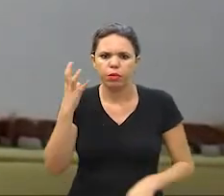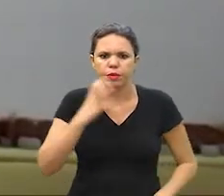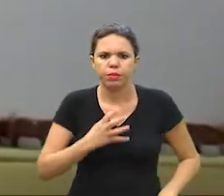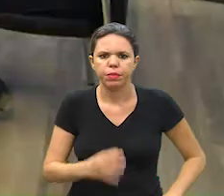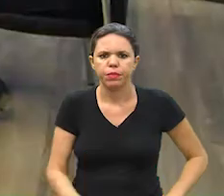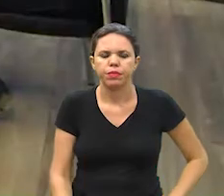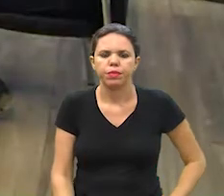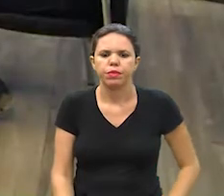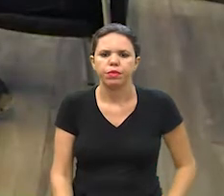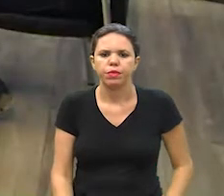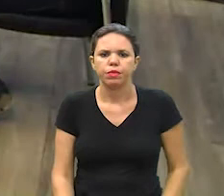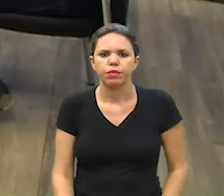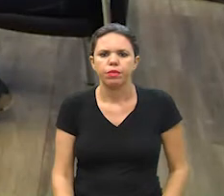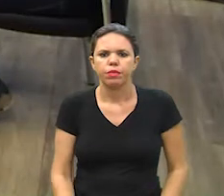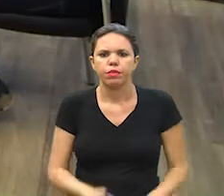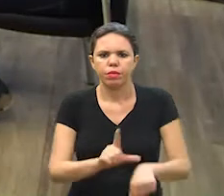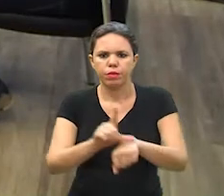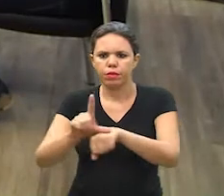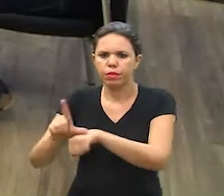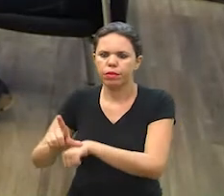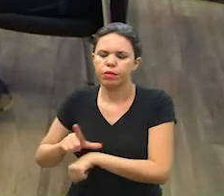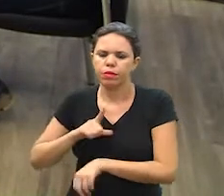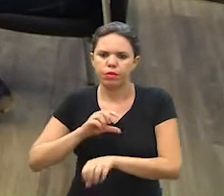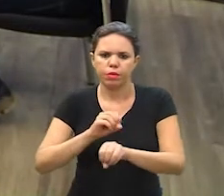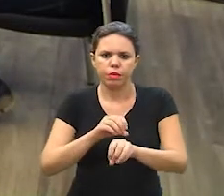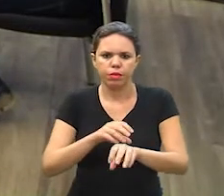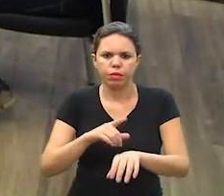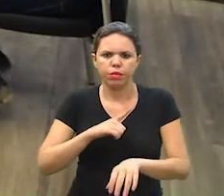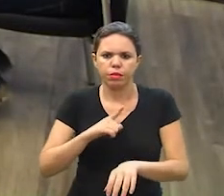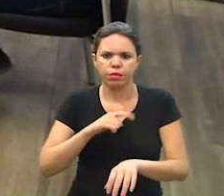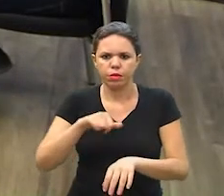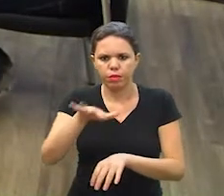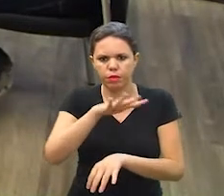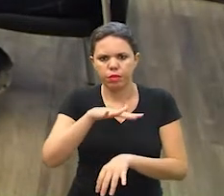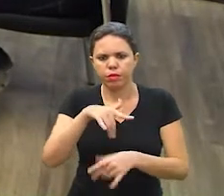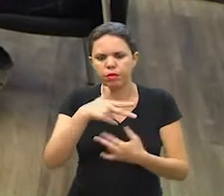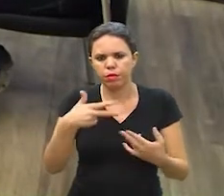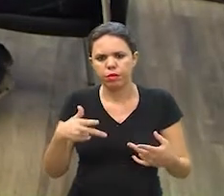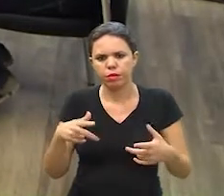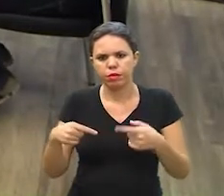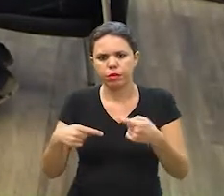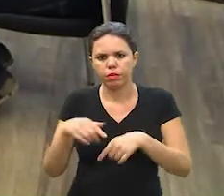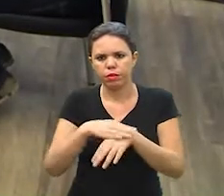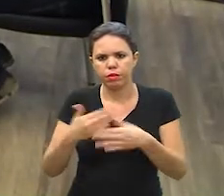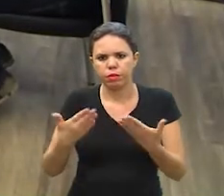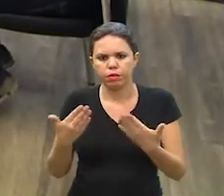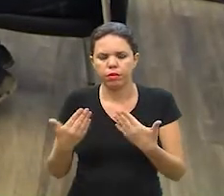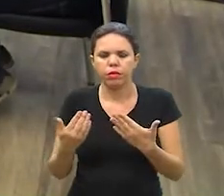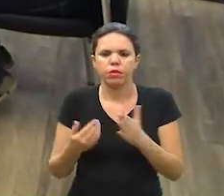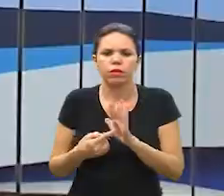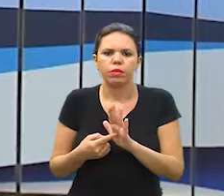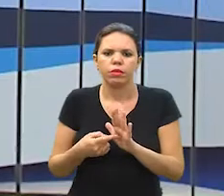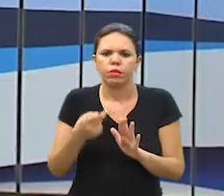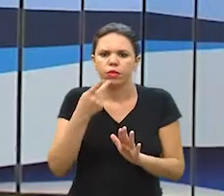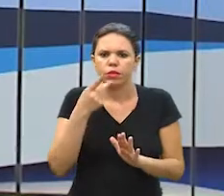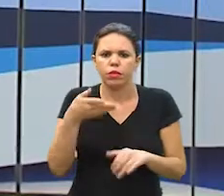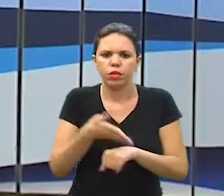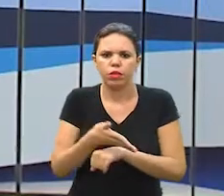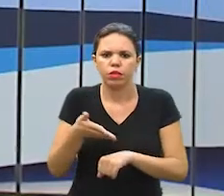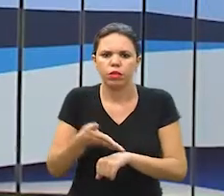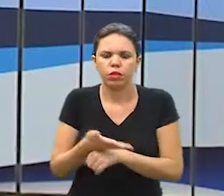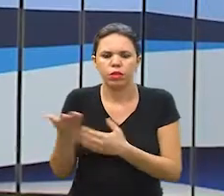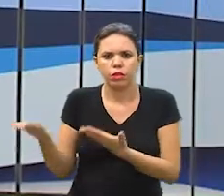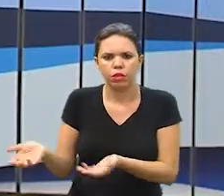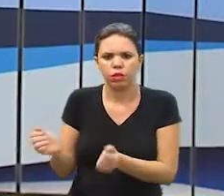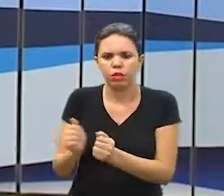sério. E além do comércio, a gente tem educação, a gente tem outras áreas também que este debate está colocado. Participa do debate